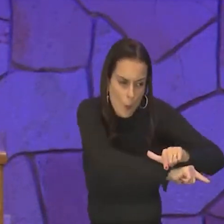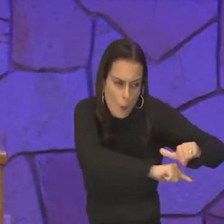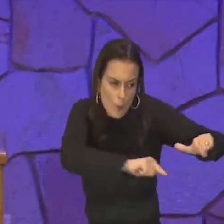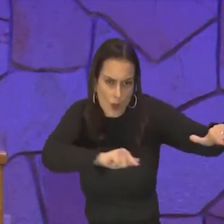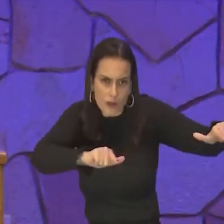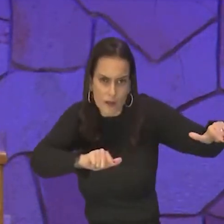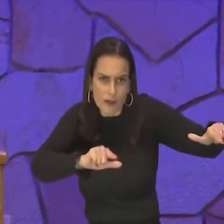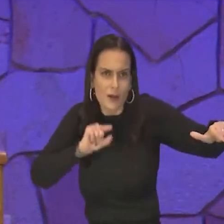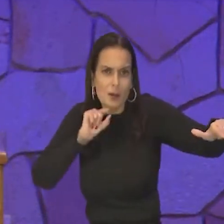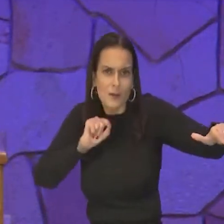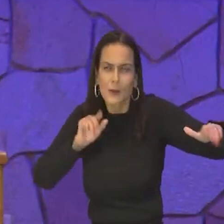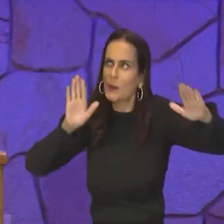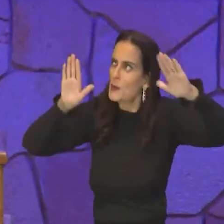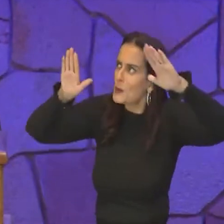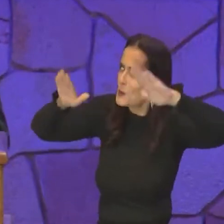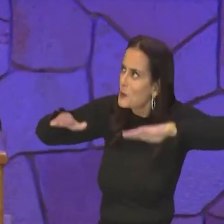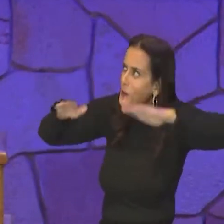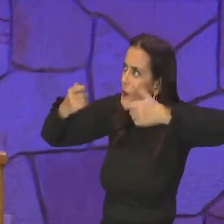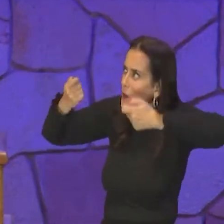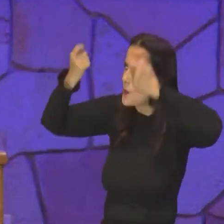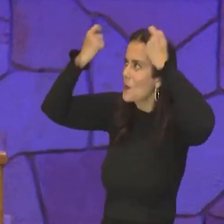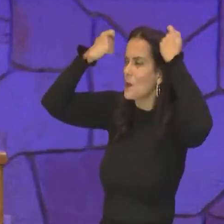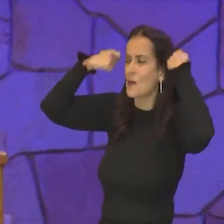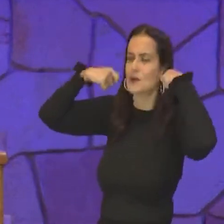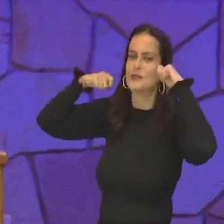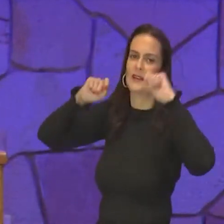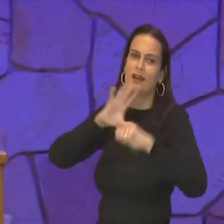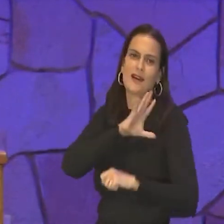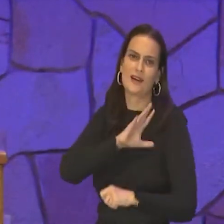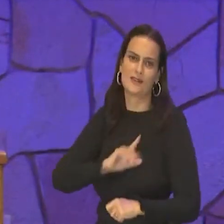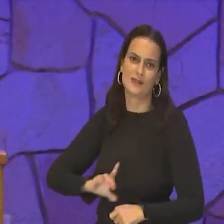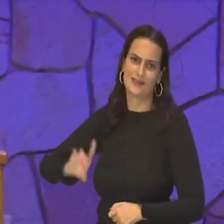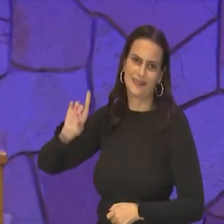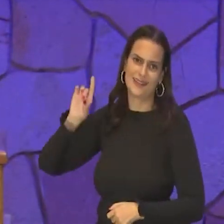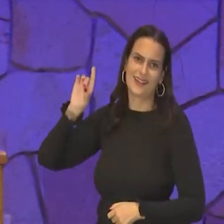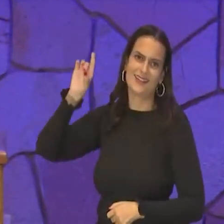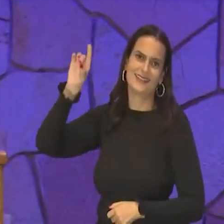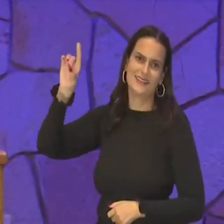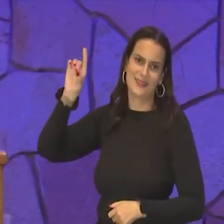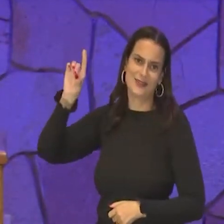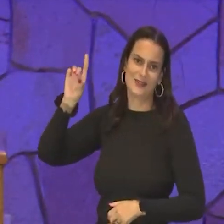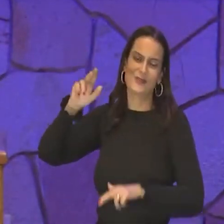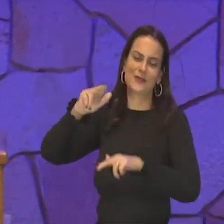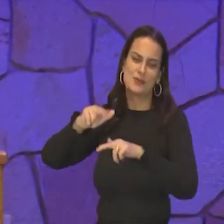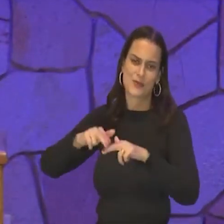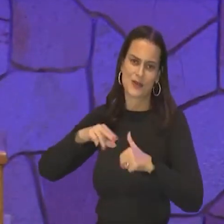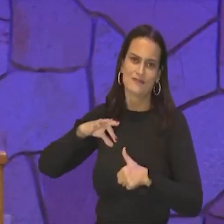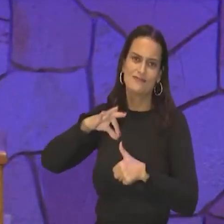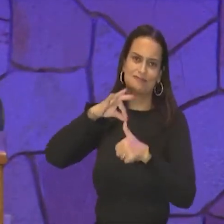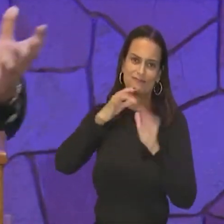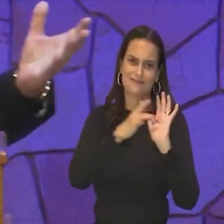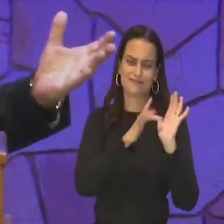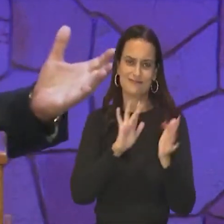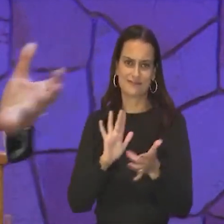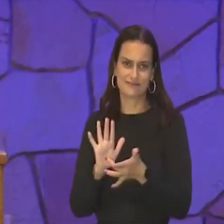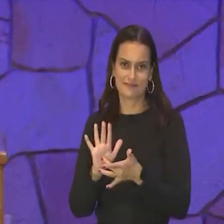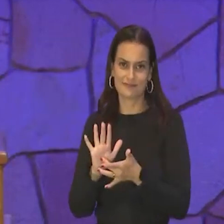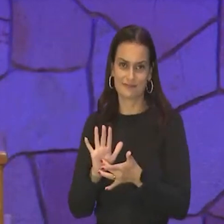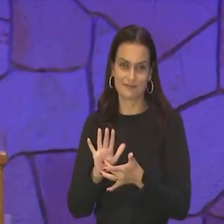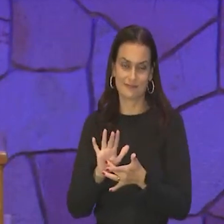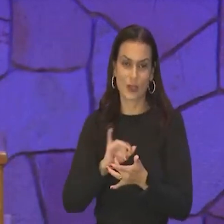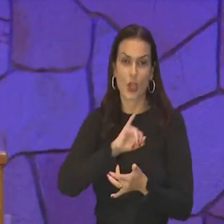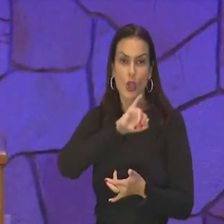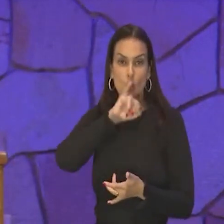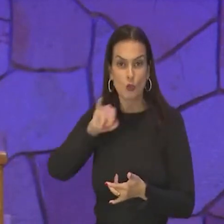para reverenciar o Cordeiro, para adorar a Deus através de Cristo Jesus. Assim João Batista pregava